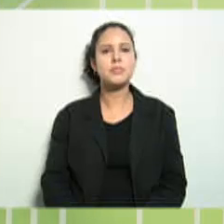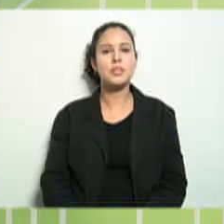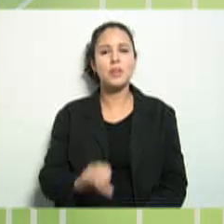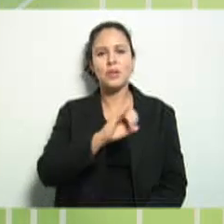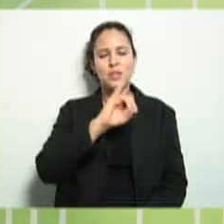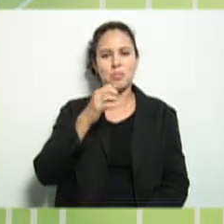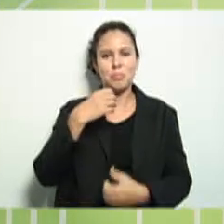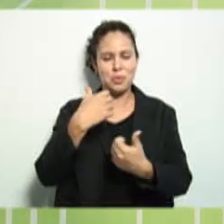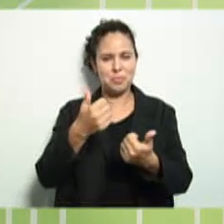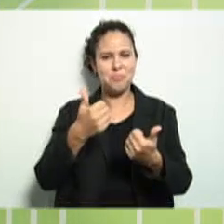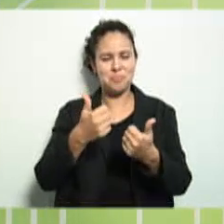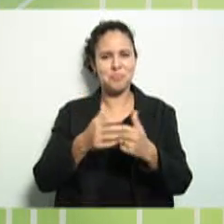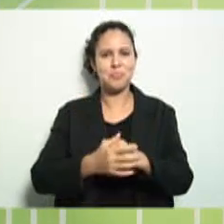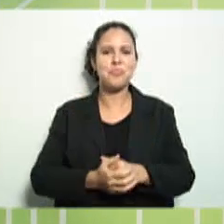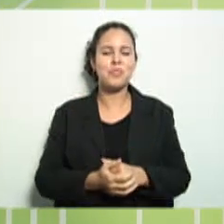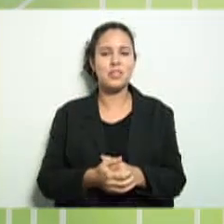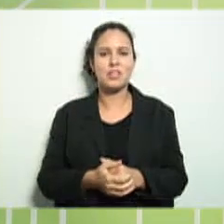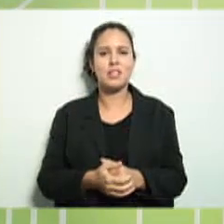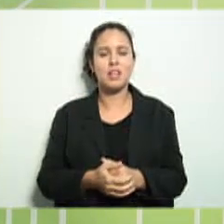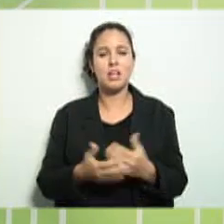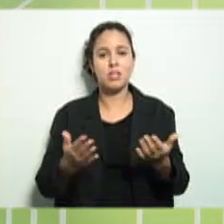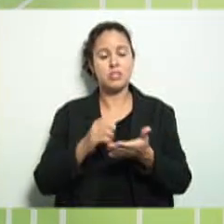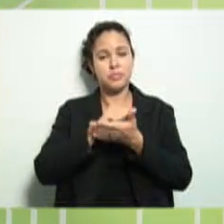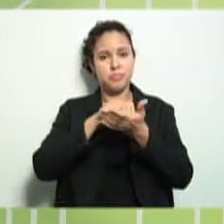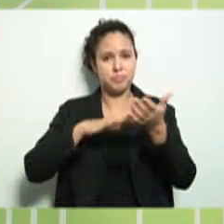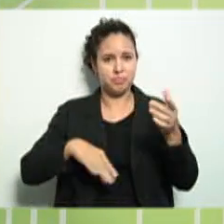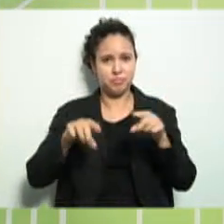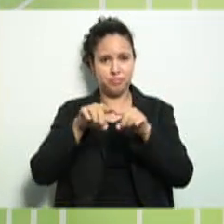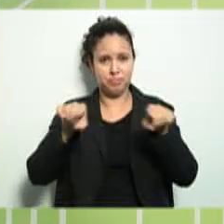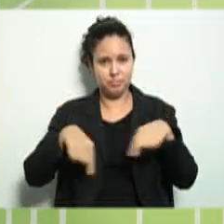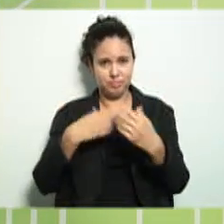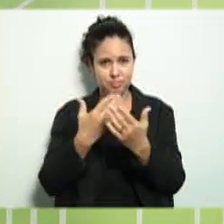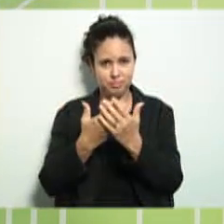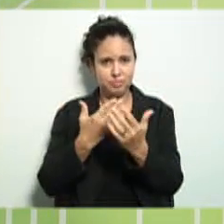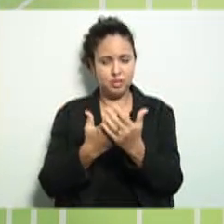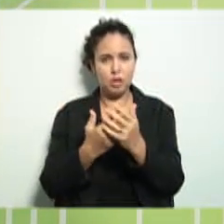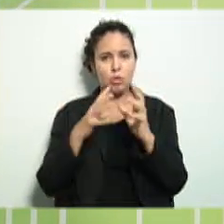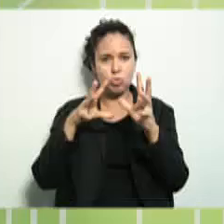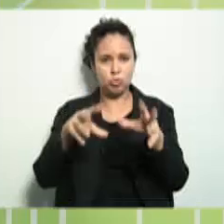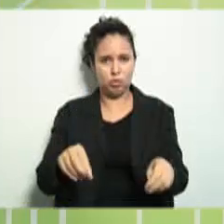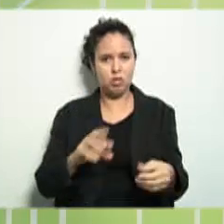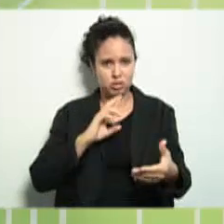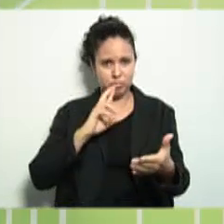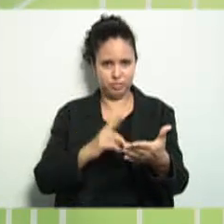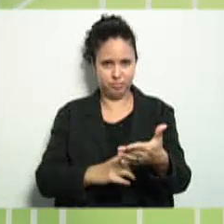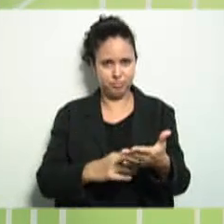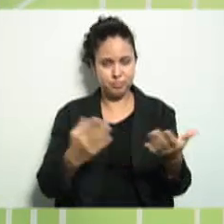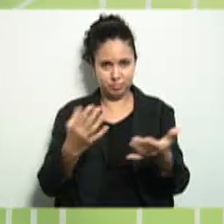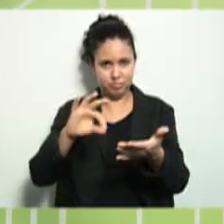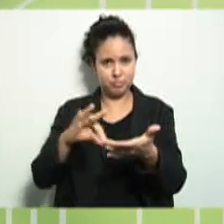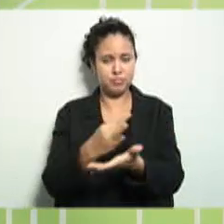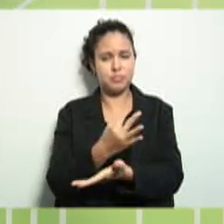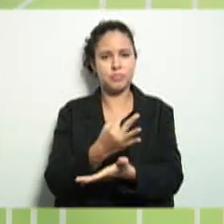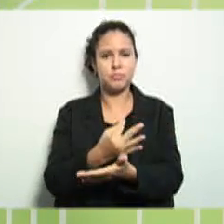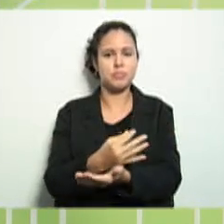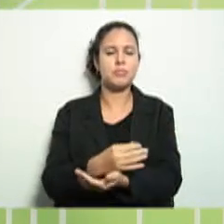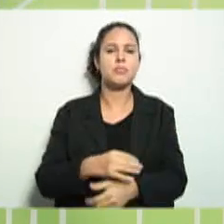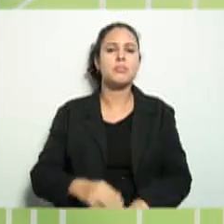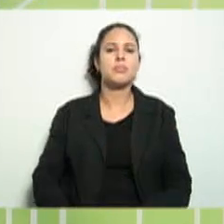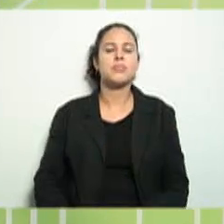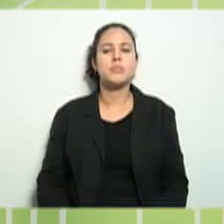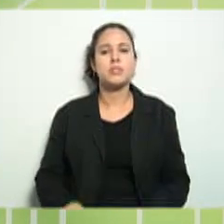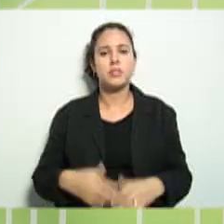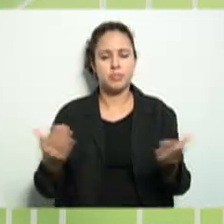Olá, como estão? E nossa atividade de sala, todos fizeram? Vamos à correção? Bem,